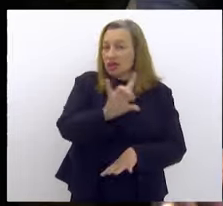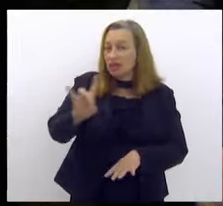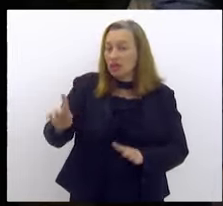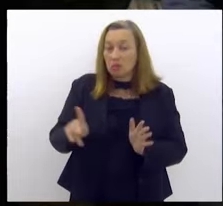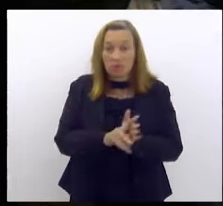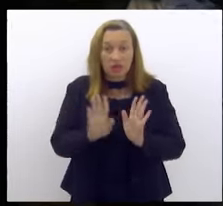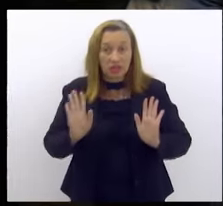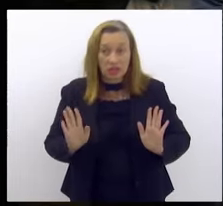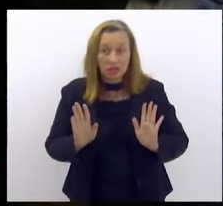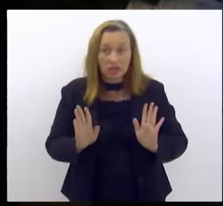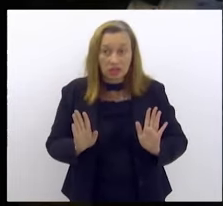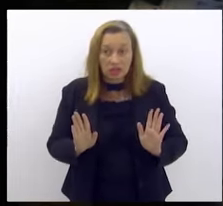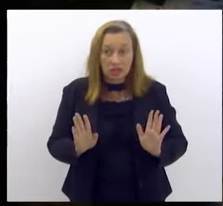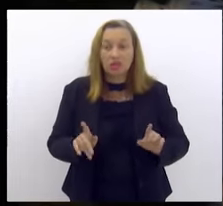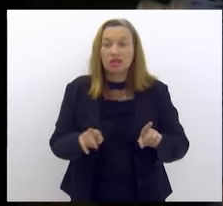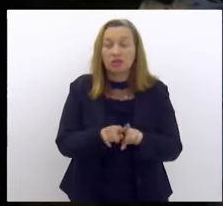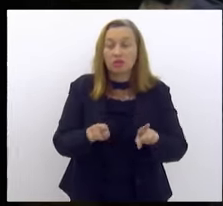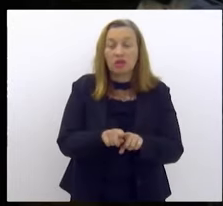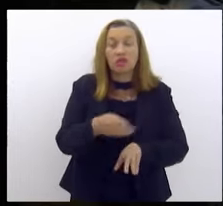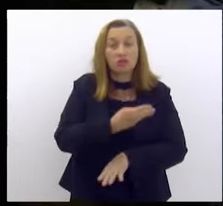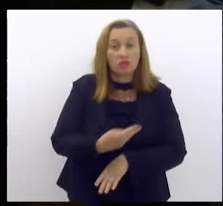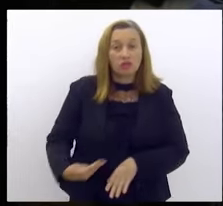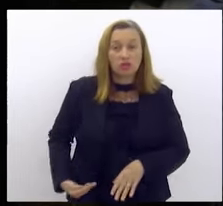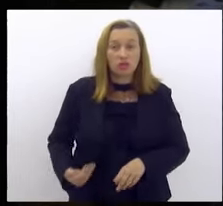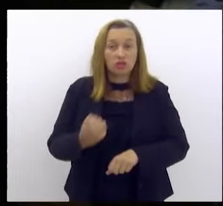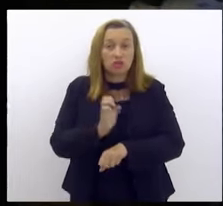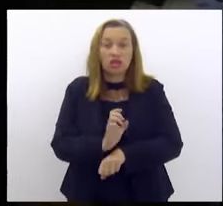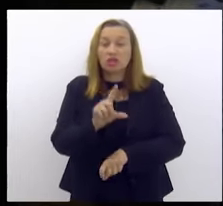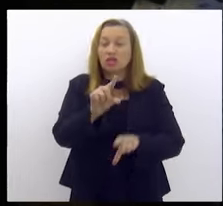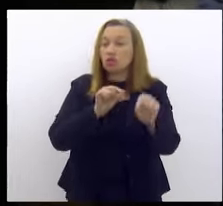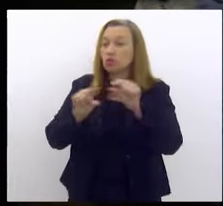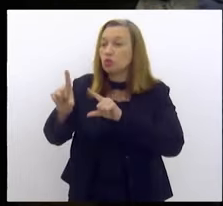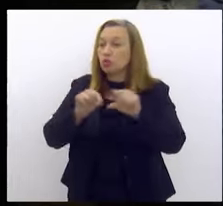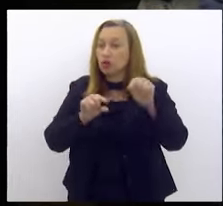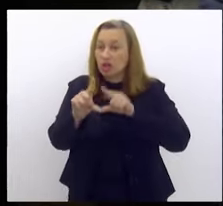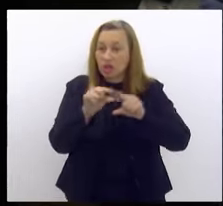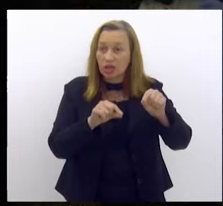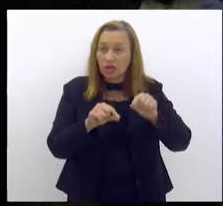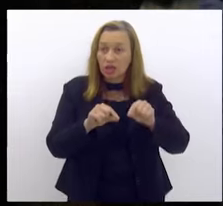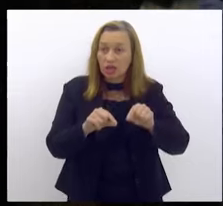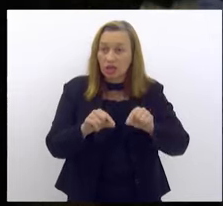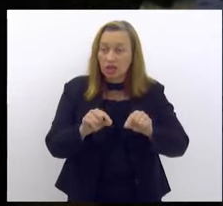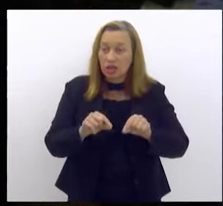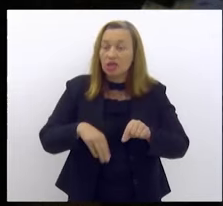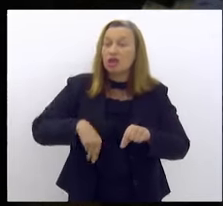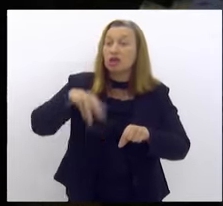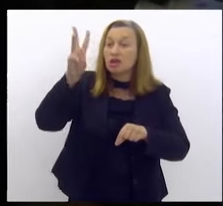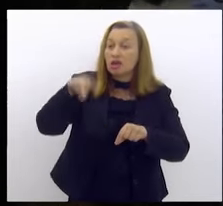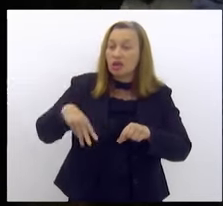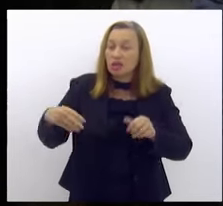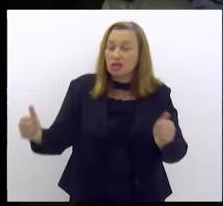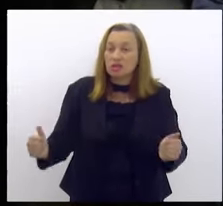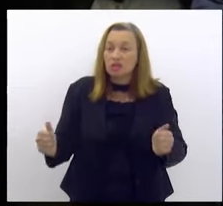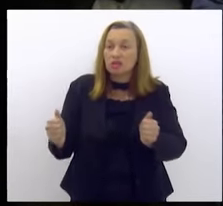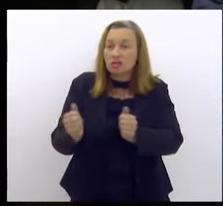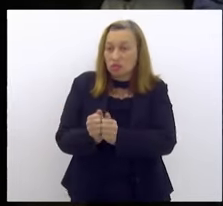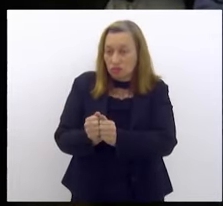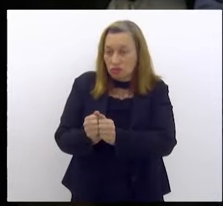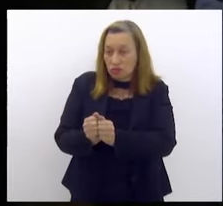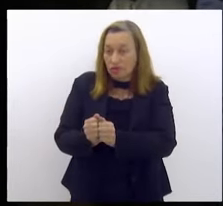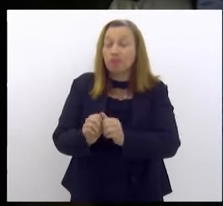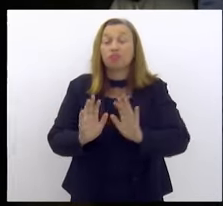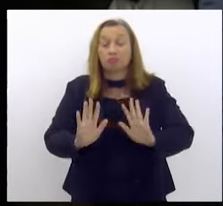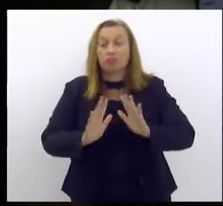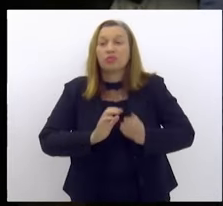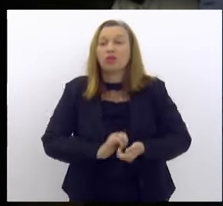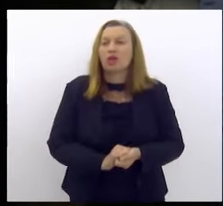parte da prerrogativa do governador do Estado escolher os aliados, as alianças que bem entende fazer. O